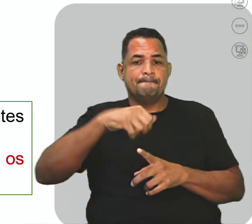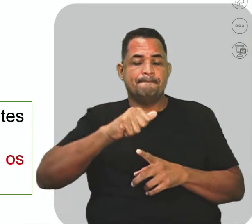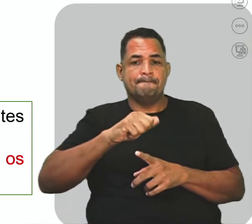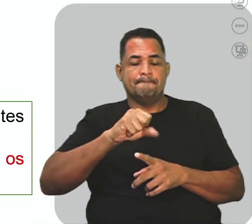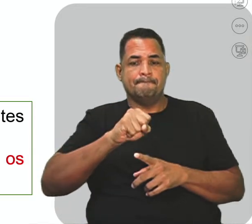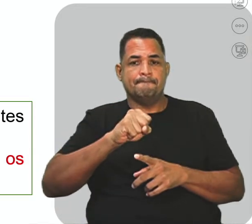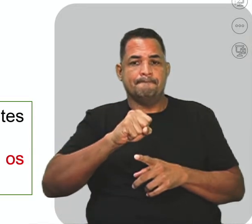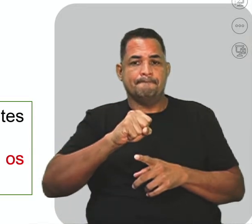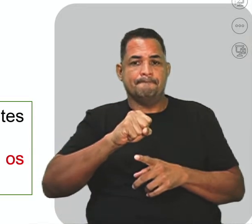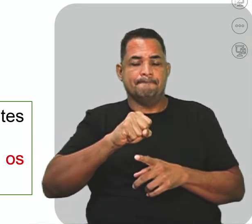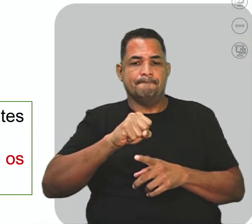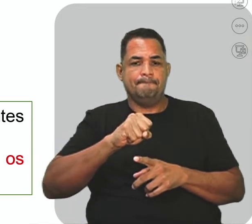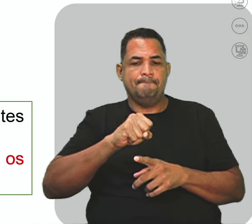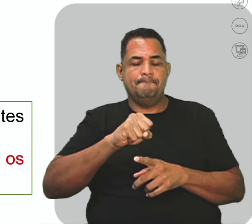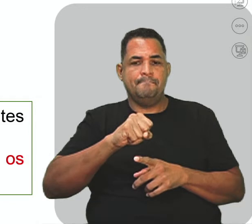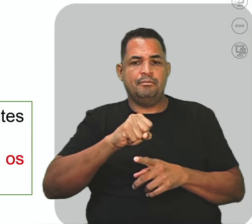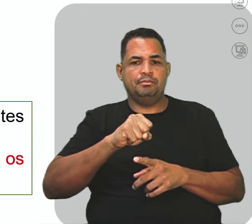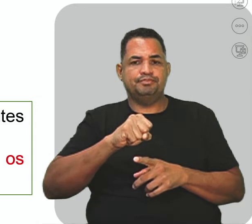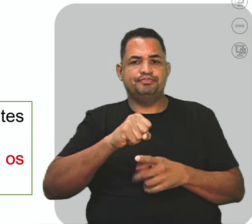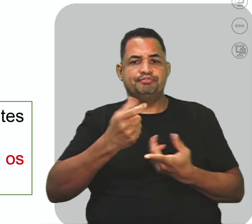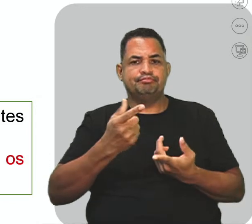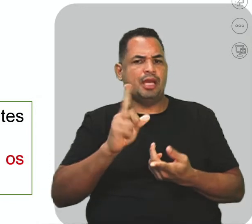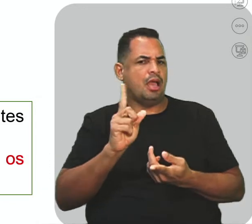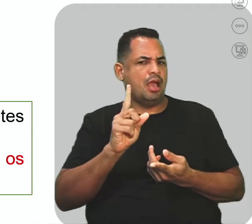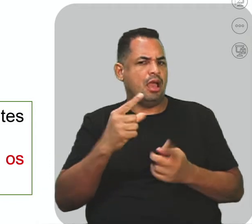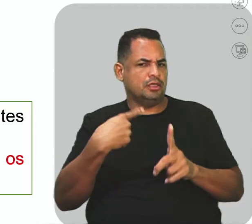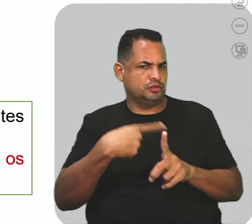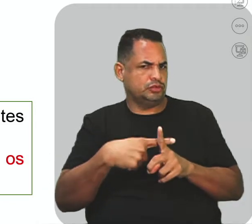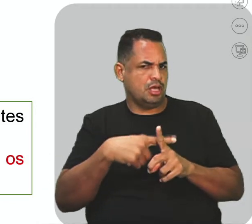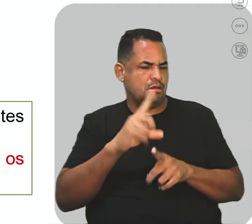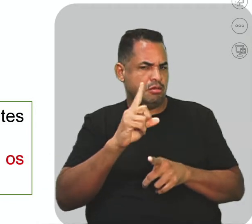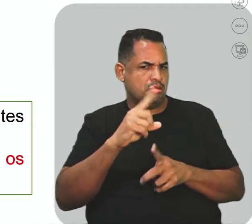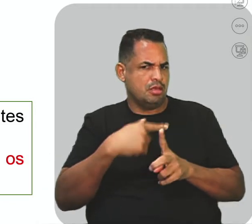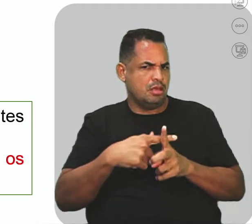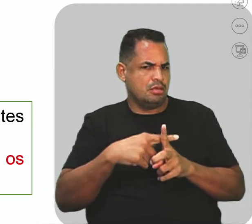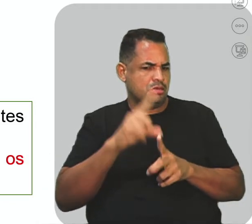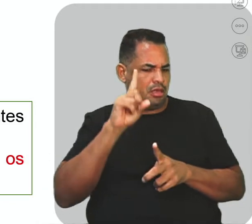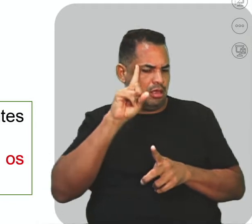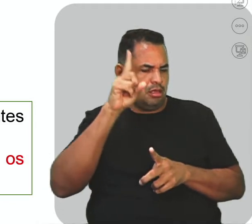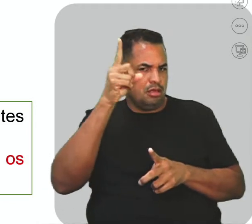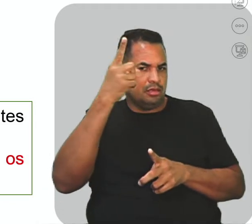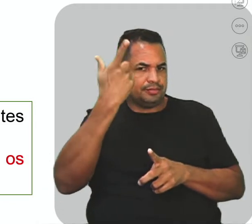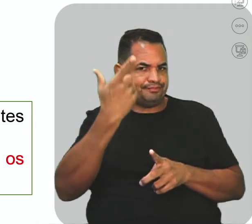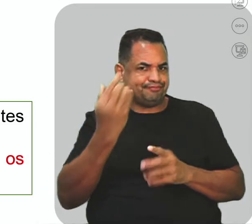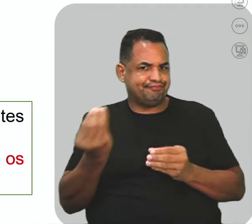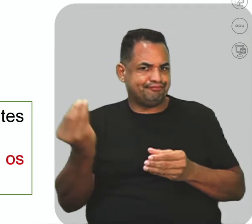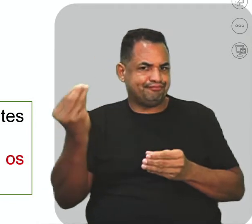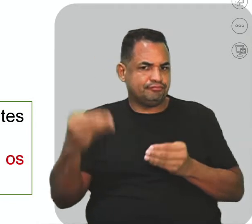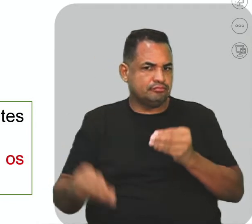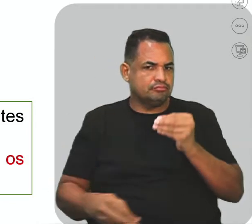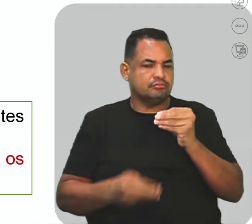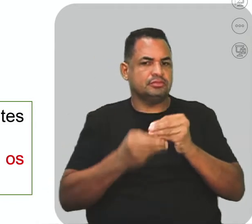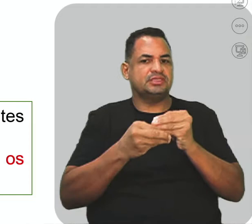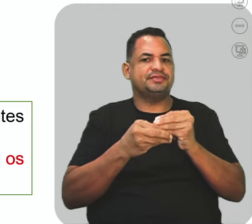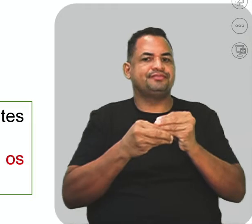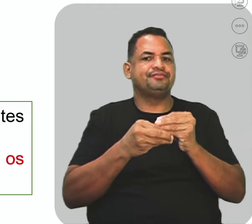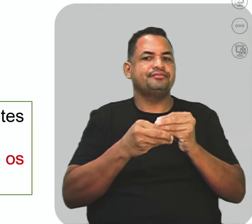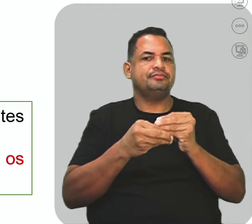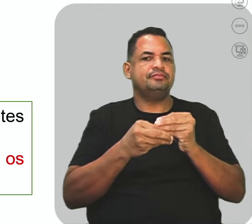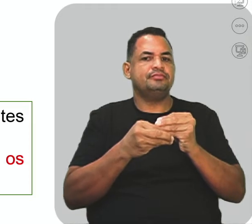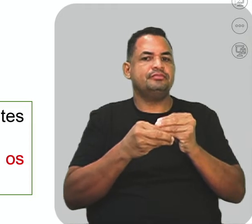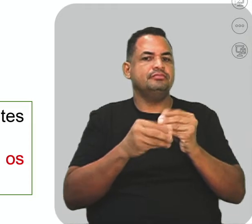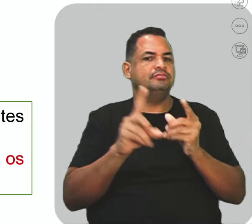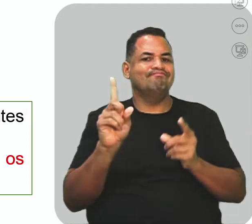mas vai continuar sendo uma adição, você está adicionando a ideia, acrescentando a mesma